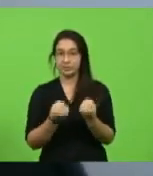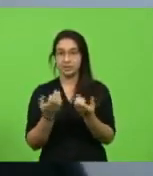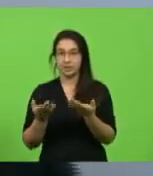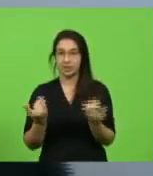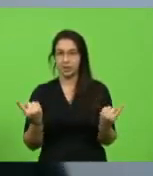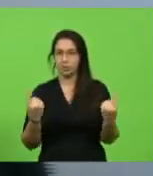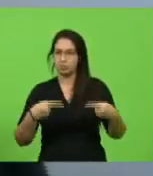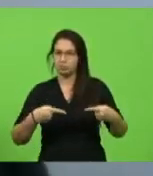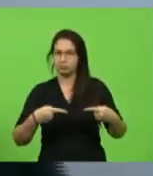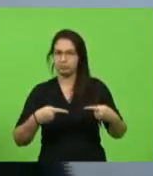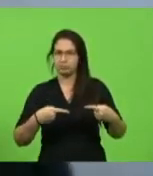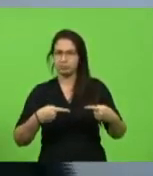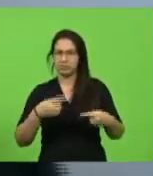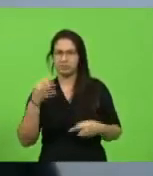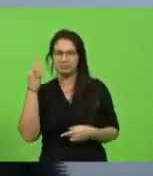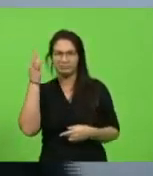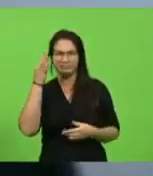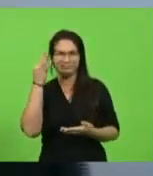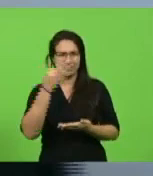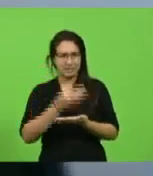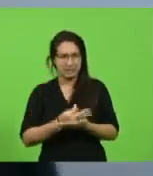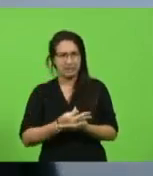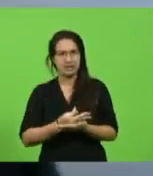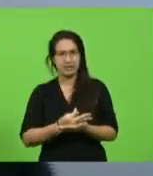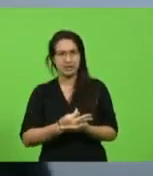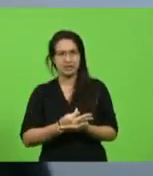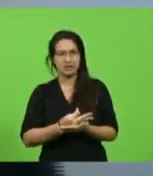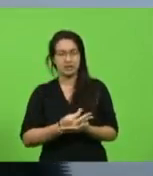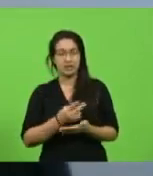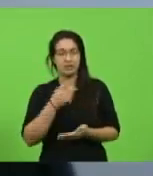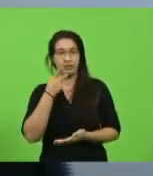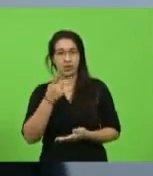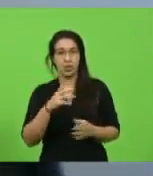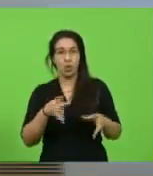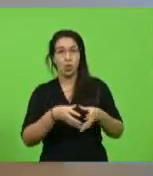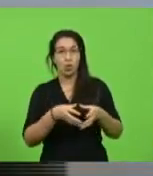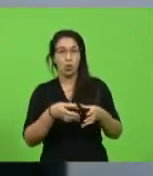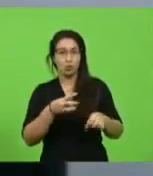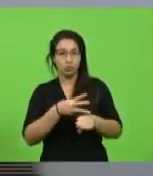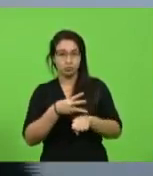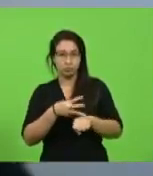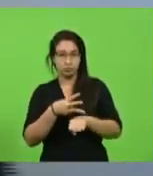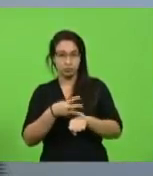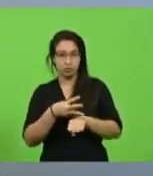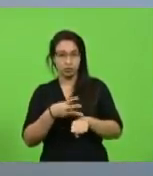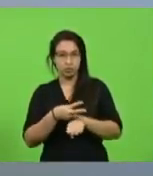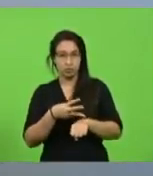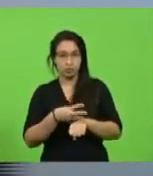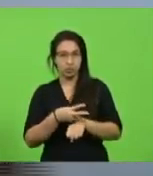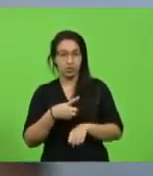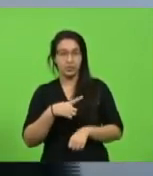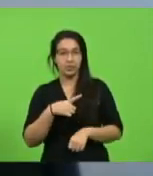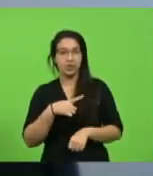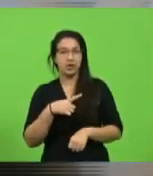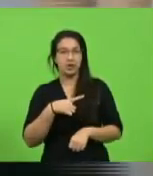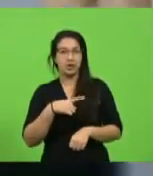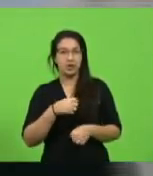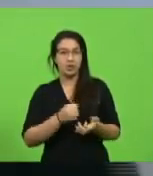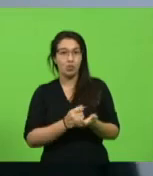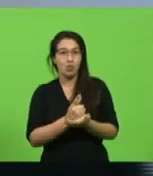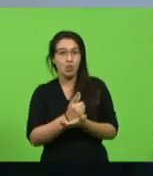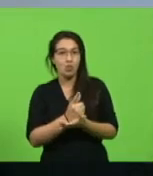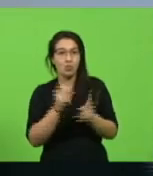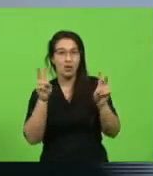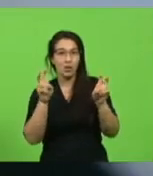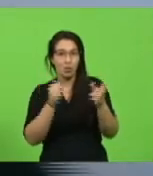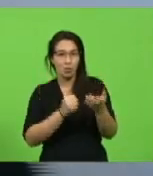sua própria tese, afirmou que no grupo gestor, no grupo de WhatsApp Covid-19 Compras, criado pelo secretário